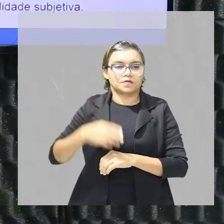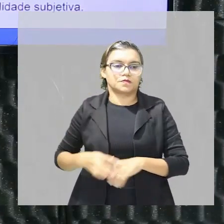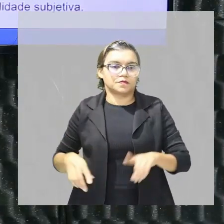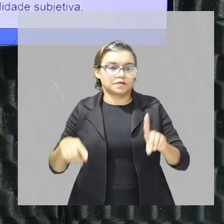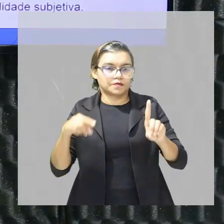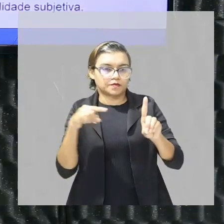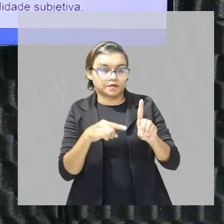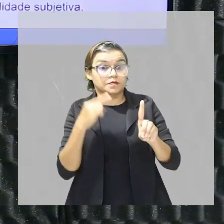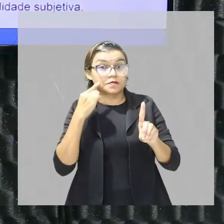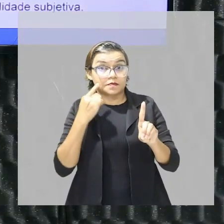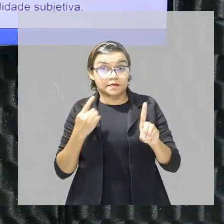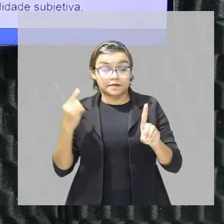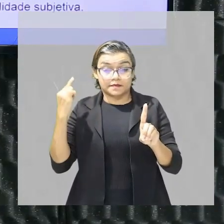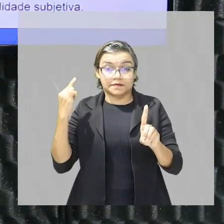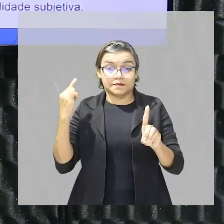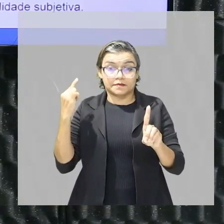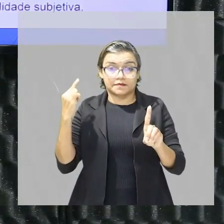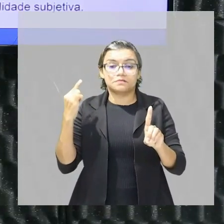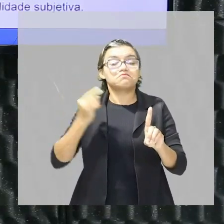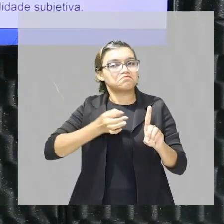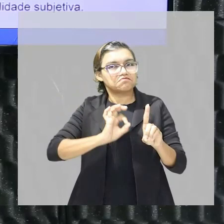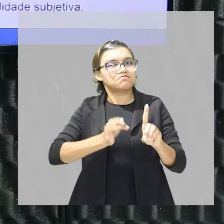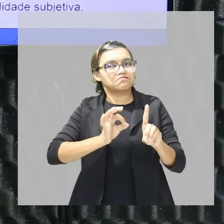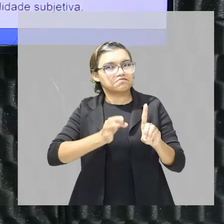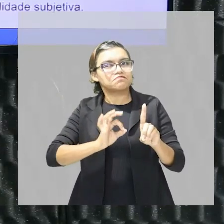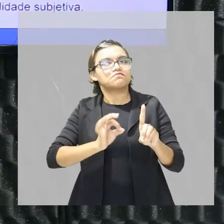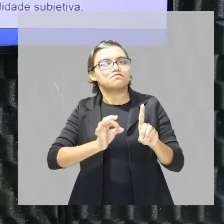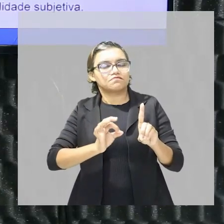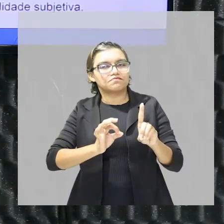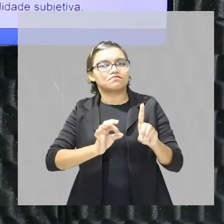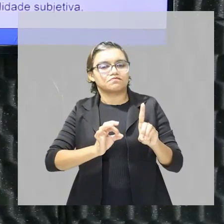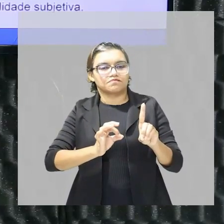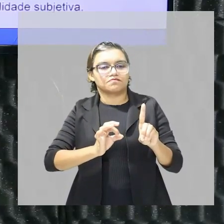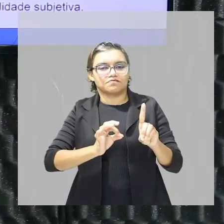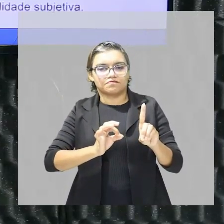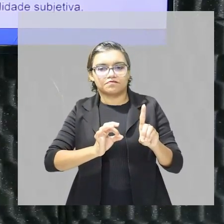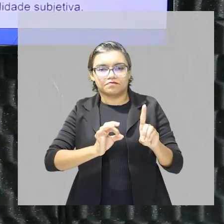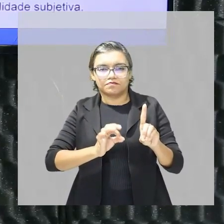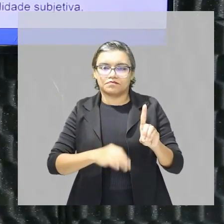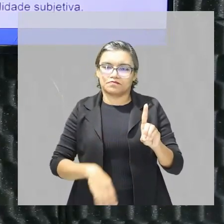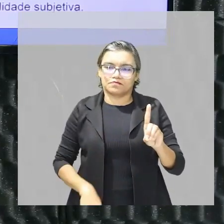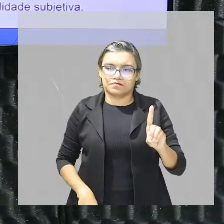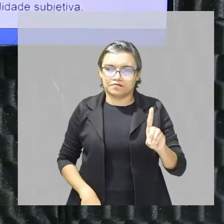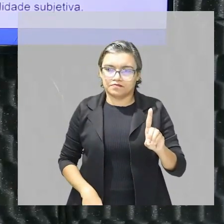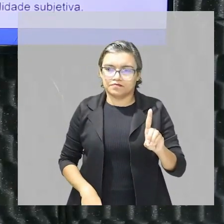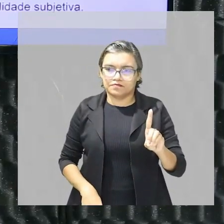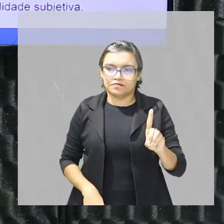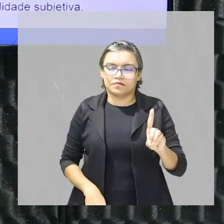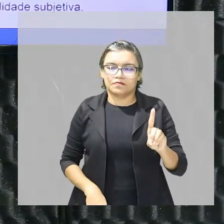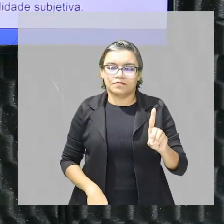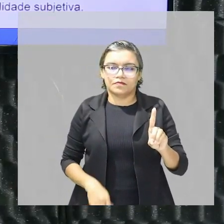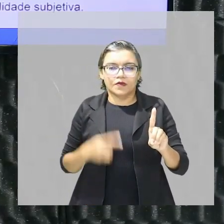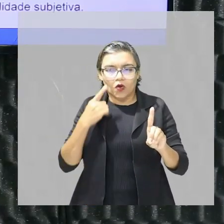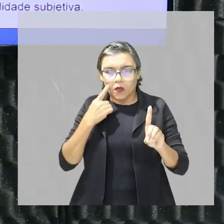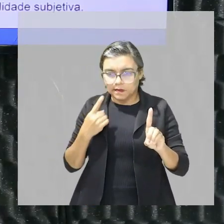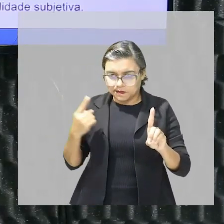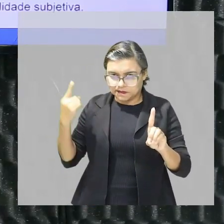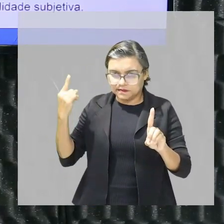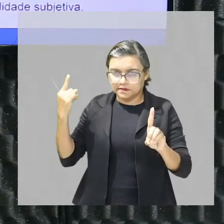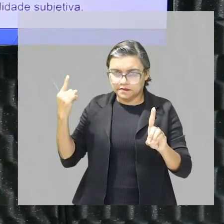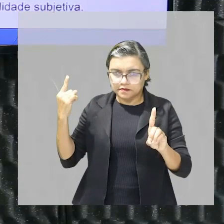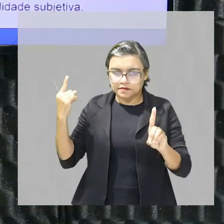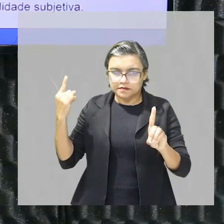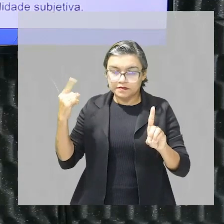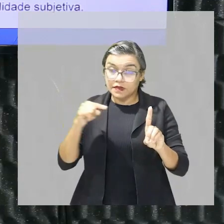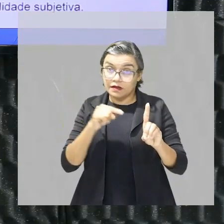de ser autônomo por si mesmo certo ou se rejeitando portanto qualquer condição de